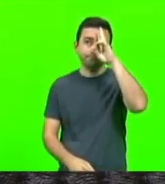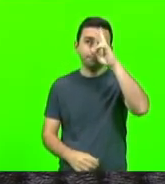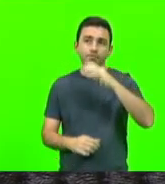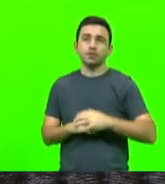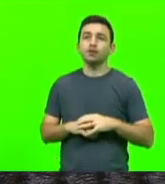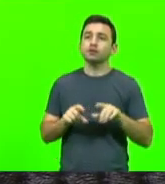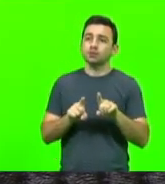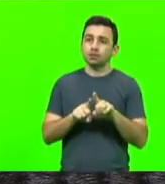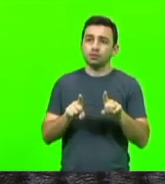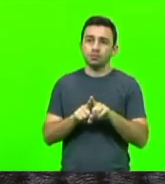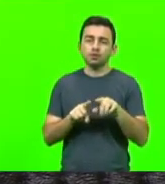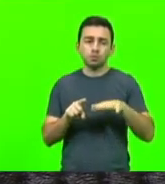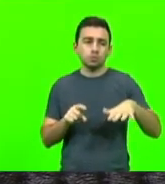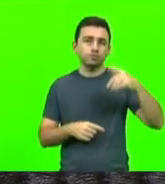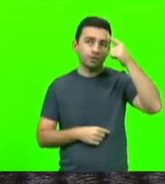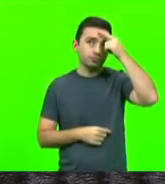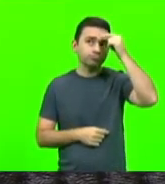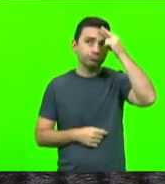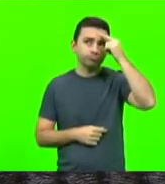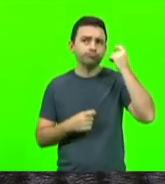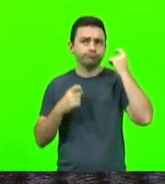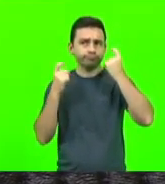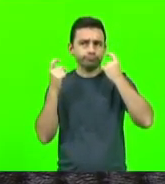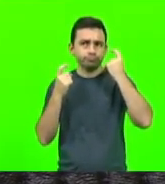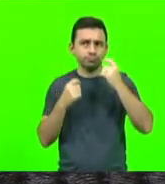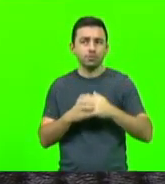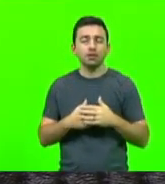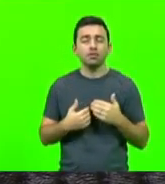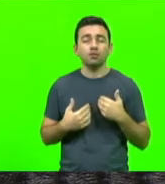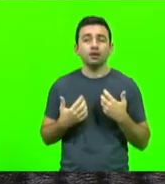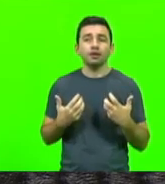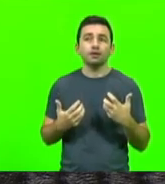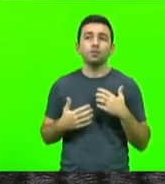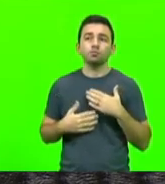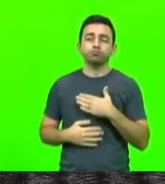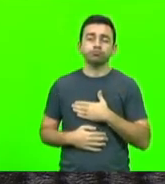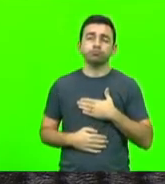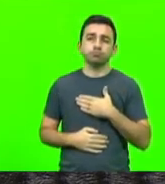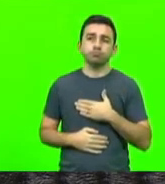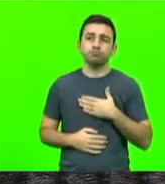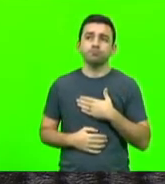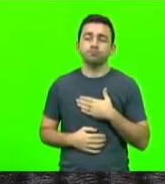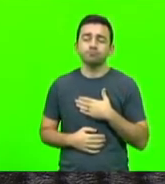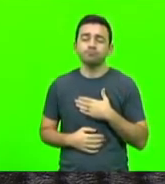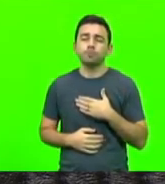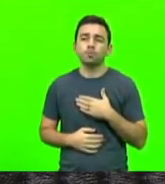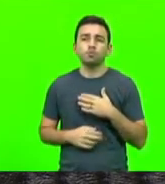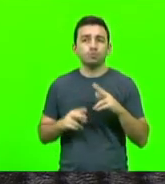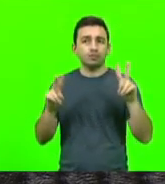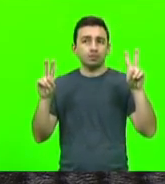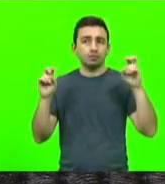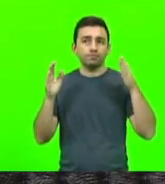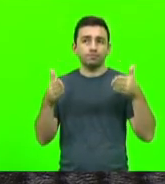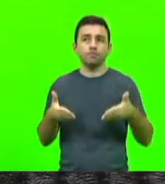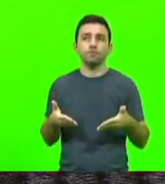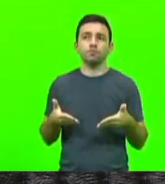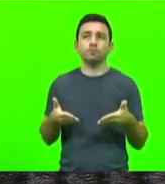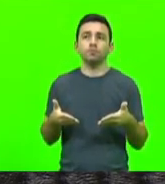com as nossas universidades. E eu gostaria de trazer aqui um assunto pontual em relação